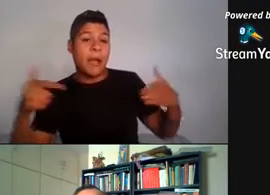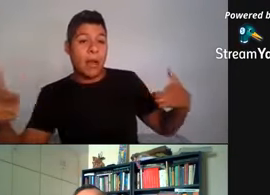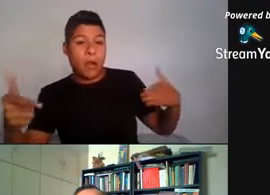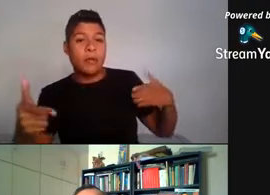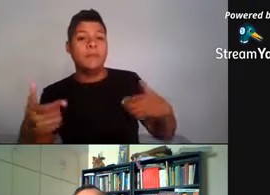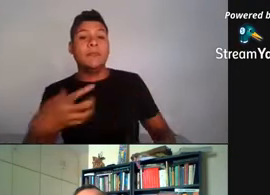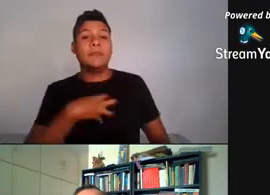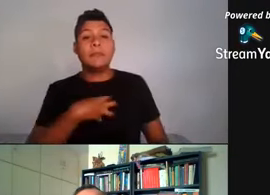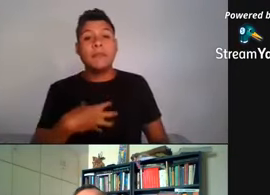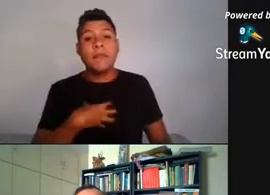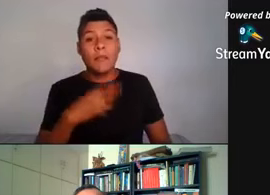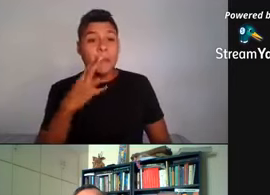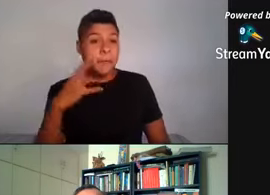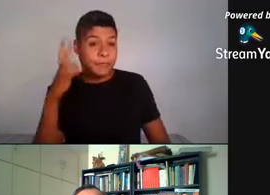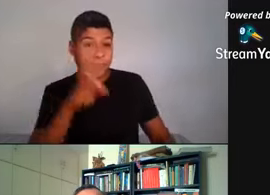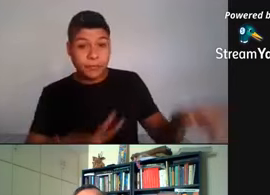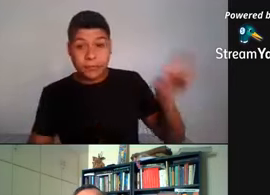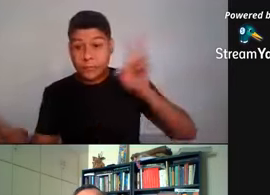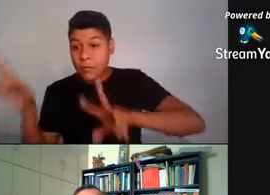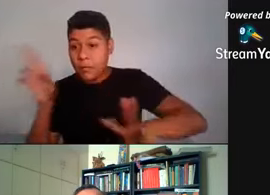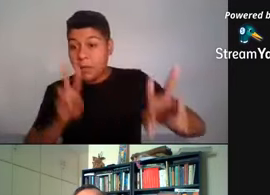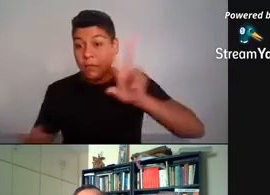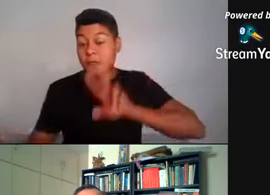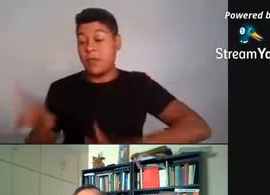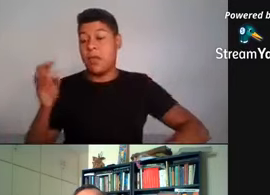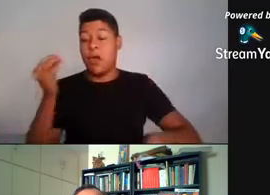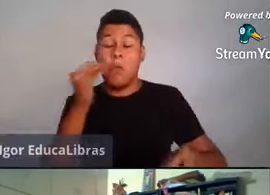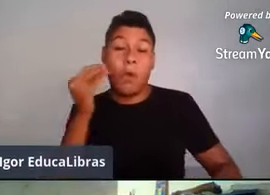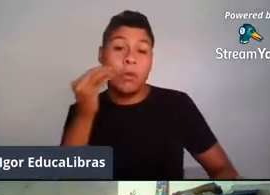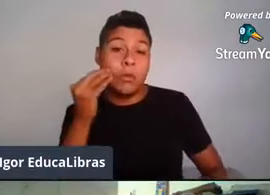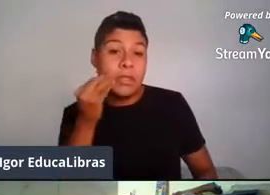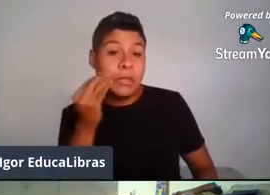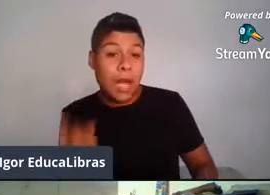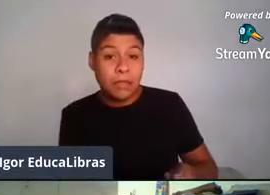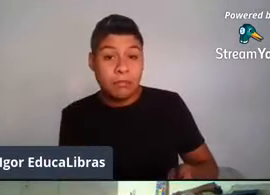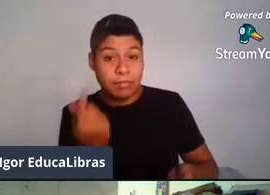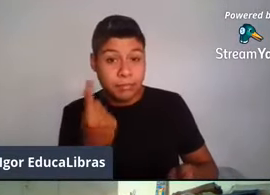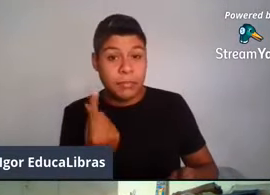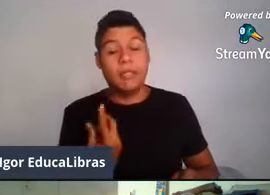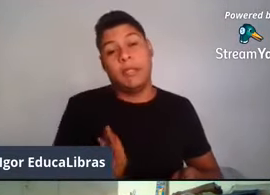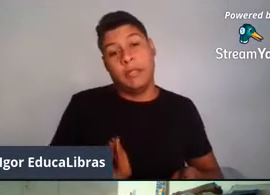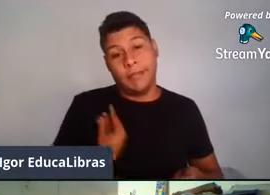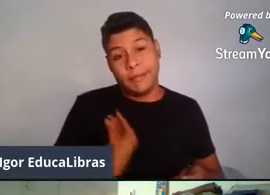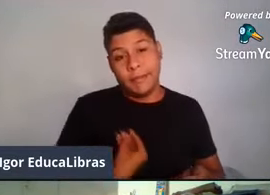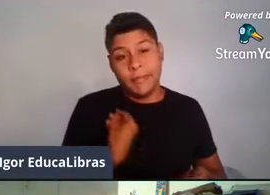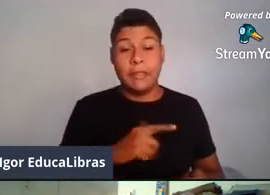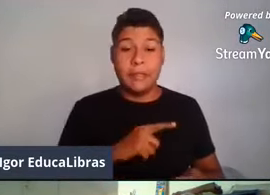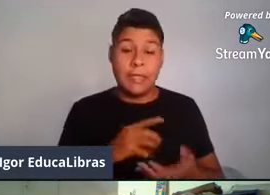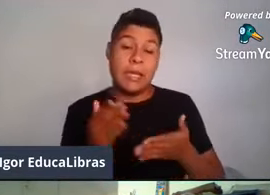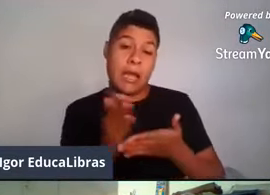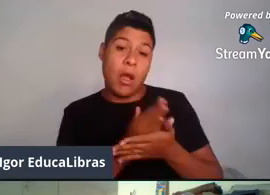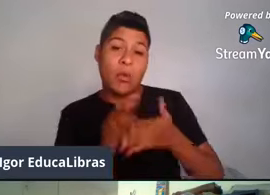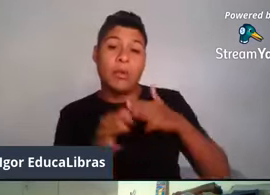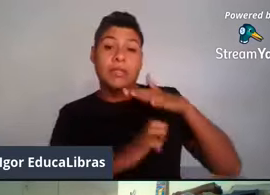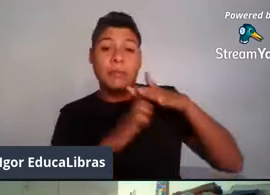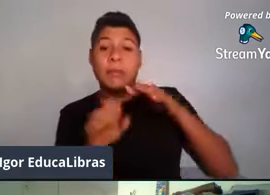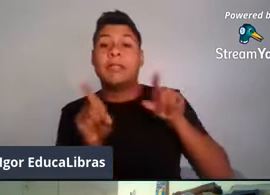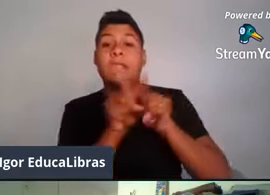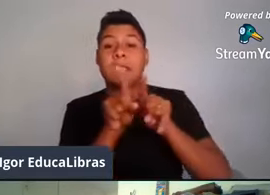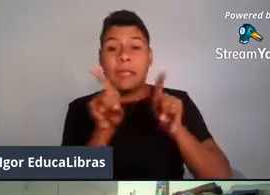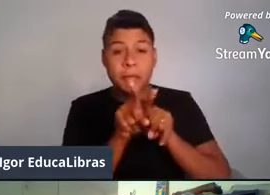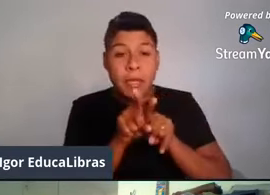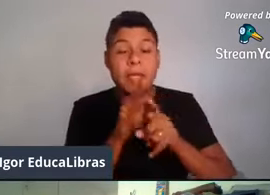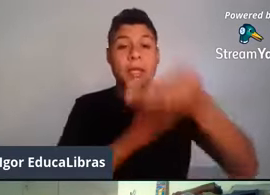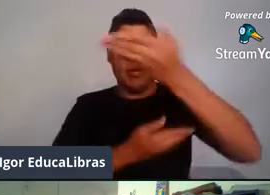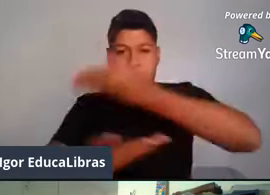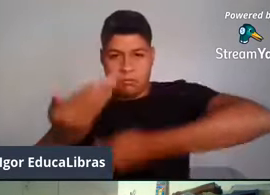que a gente enxerga algumas oportunidades nesse cenário, né, tem algumas empresas também que passaram